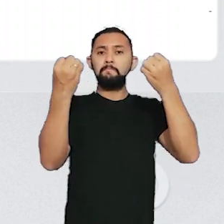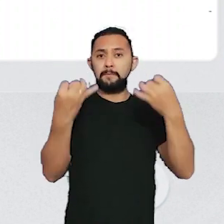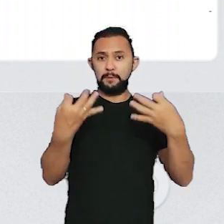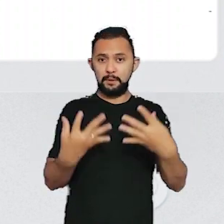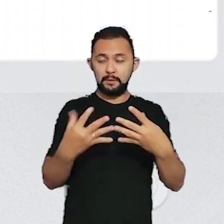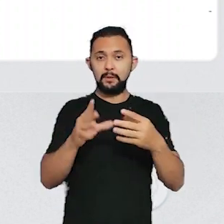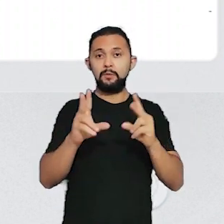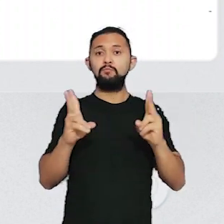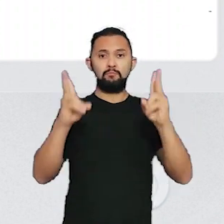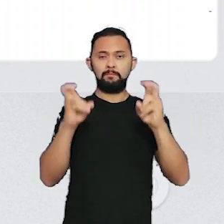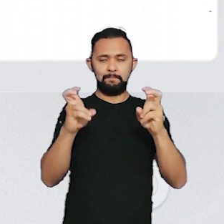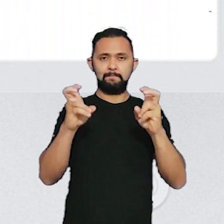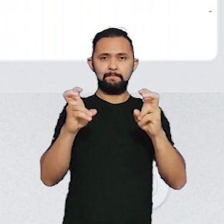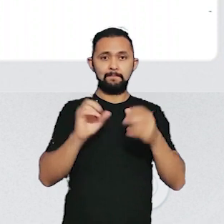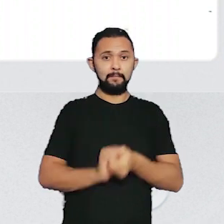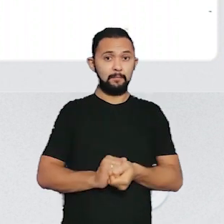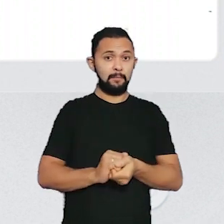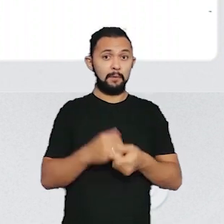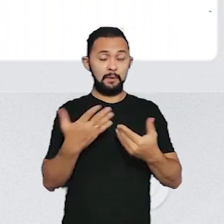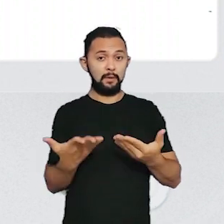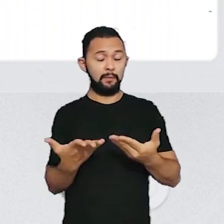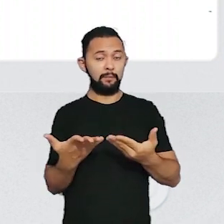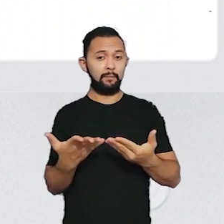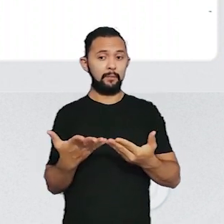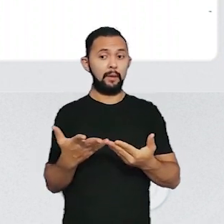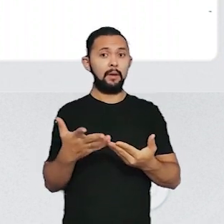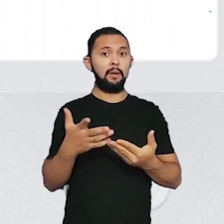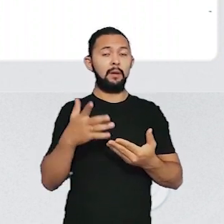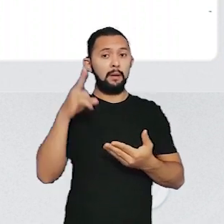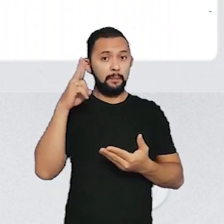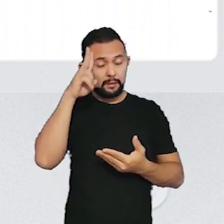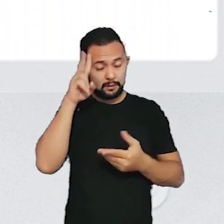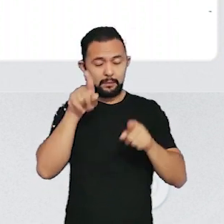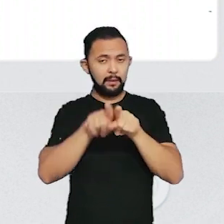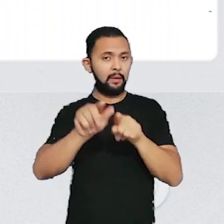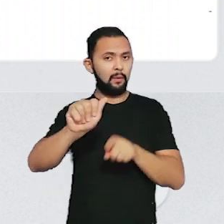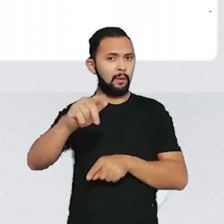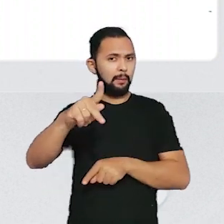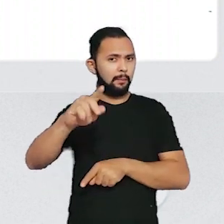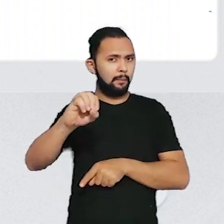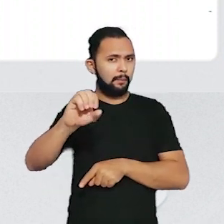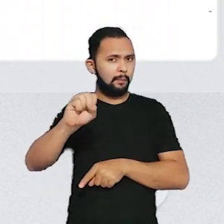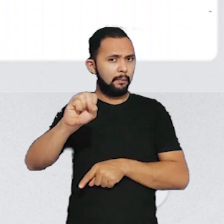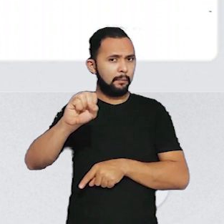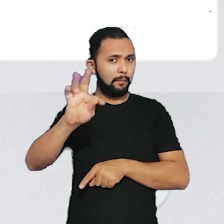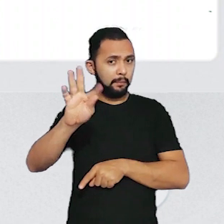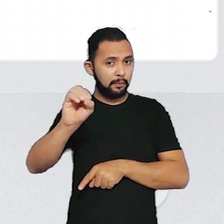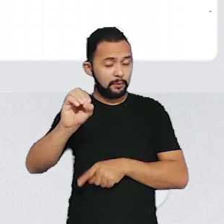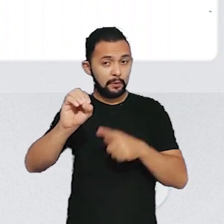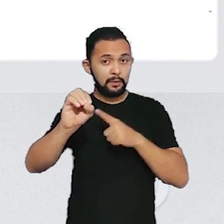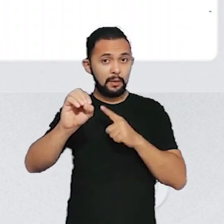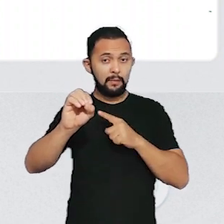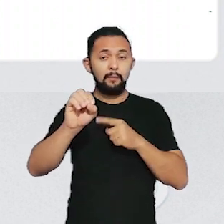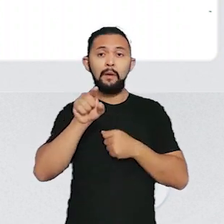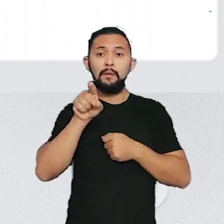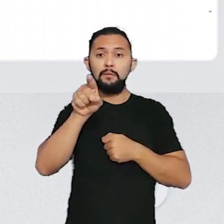algum termo. Lembrando que o aposto ele vai vir depois de 2 pontos, tá? Então, na oração apositiva, a oração subordinada